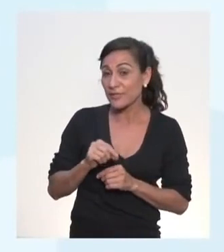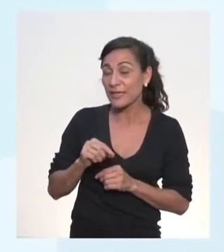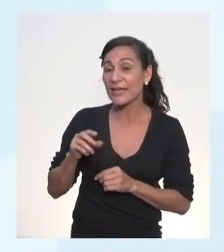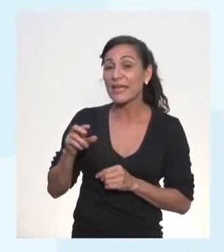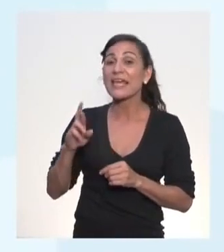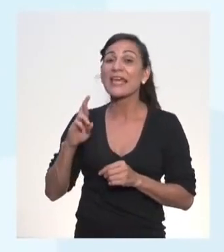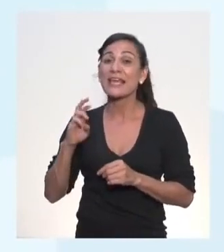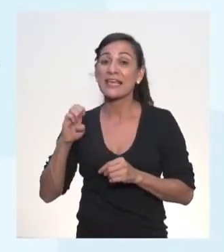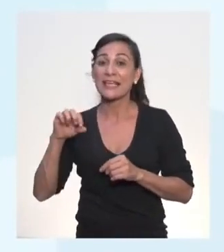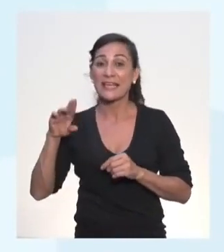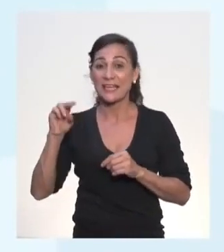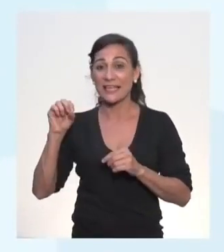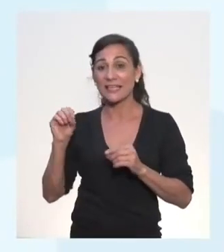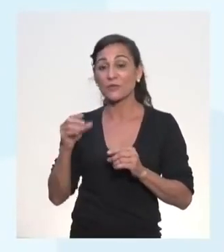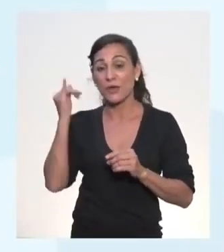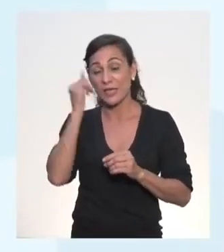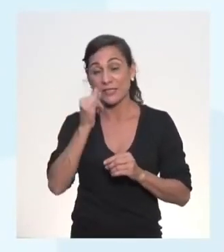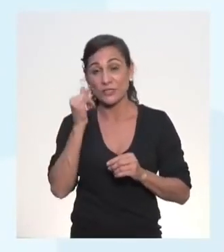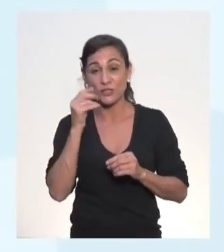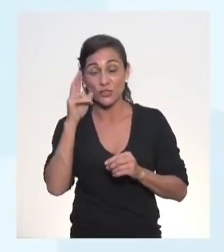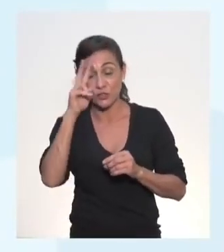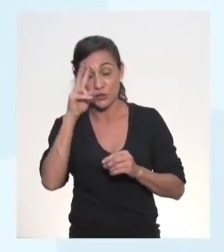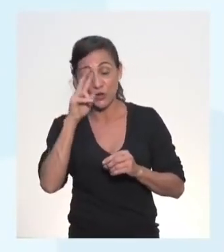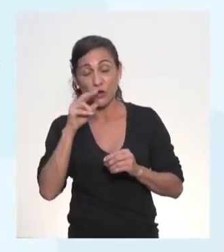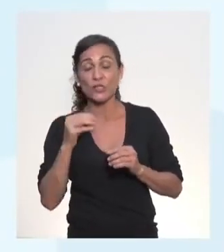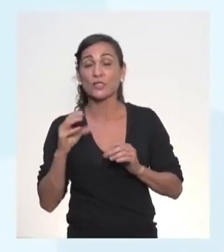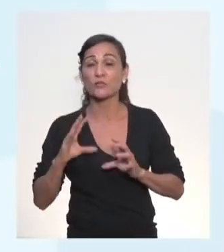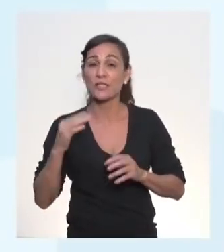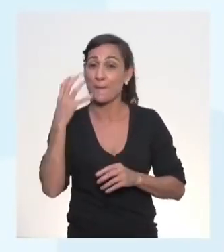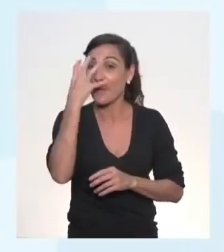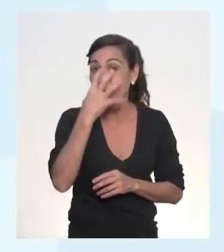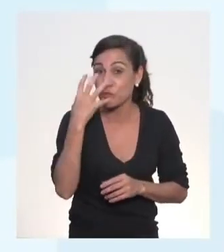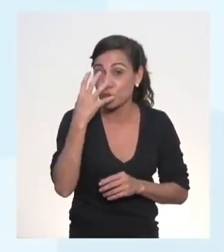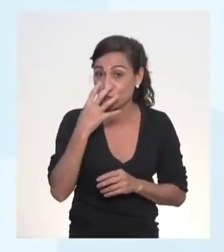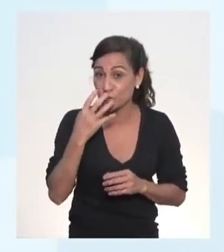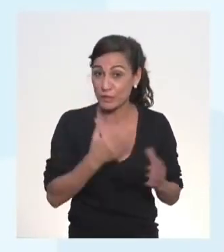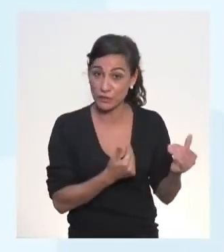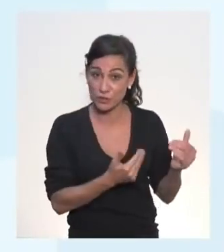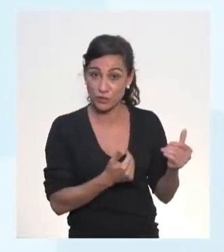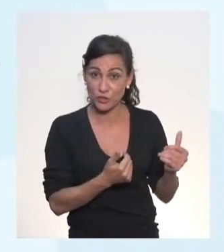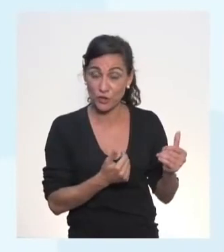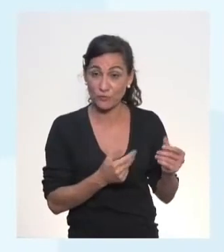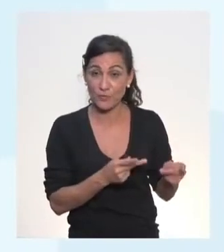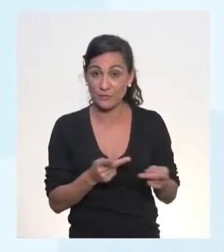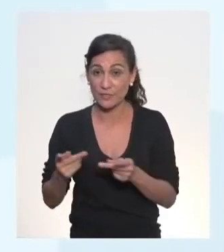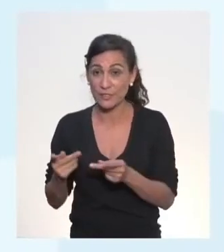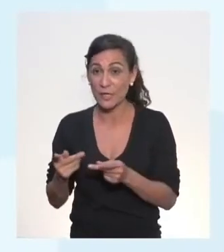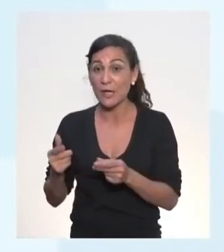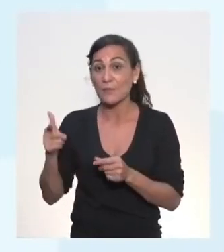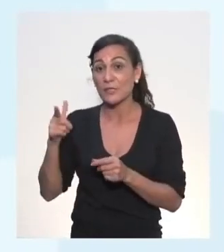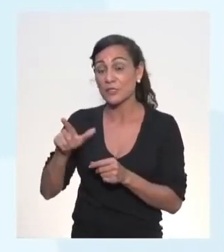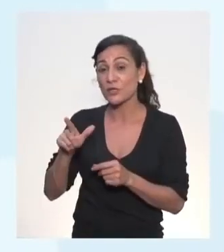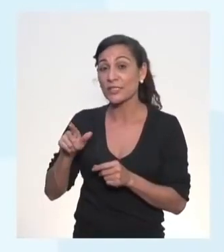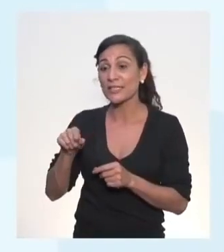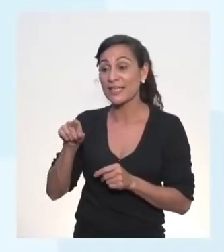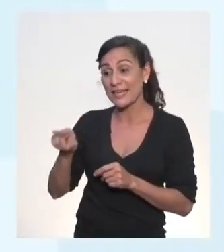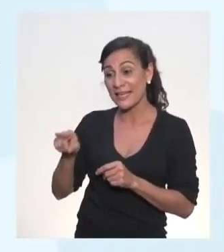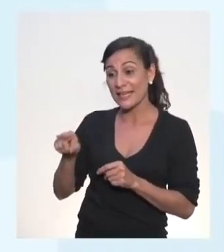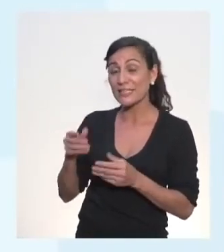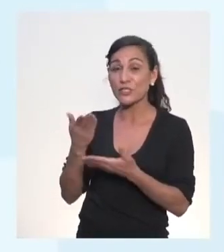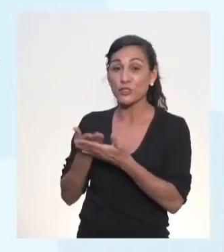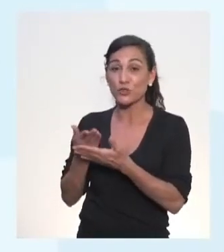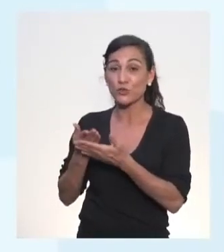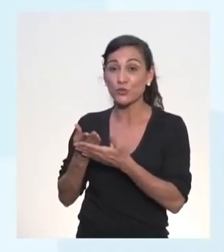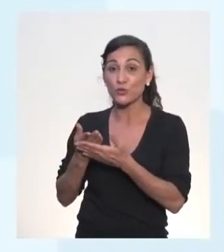em si. Jovem, se apaixona desde a adolescência pela vizinha, mas está prometido a padre. Este é o